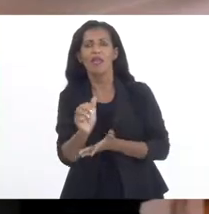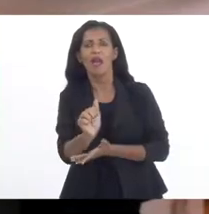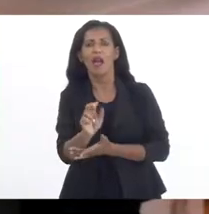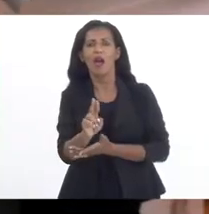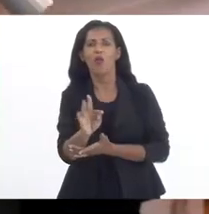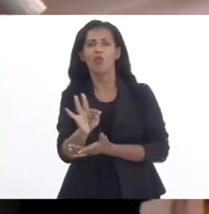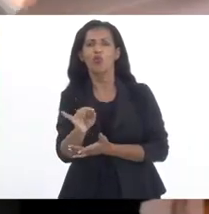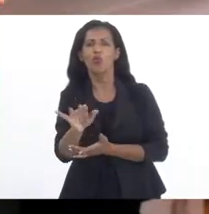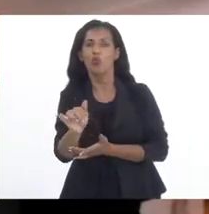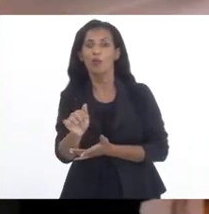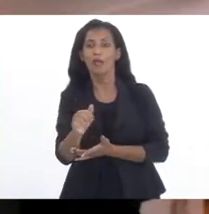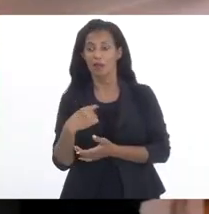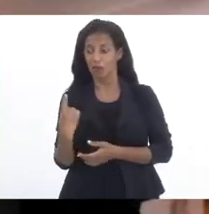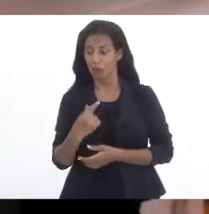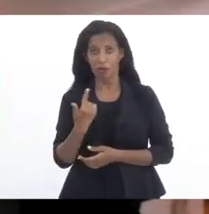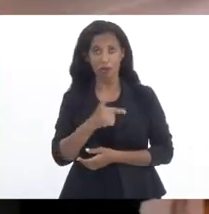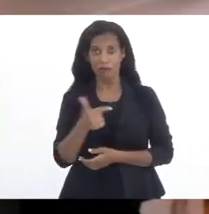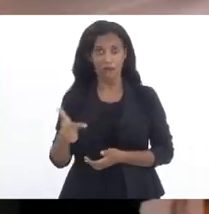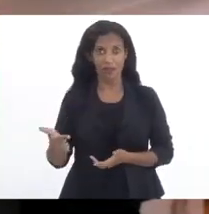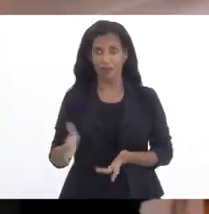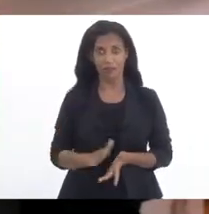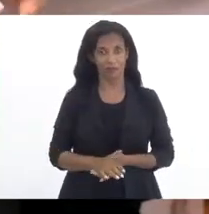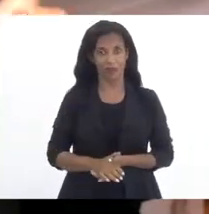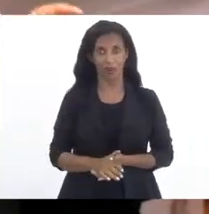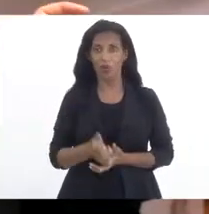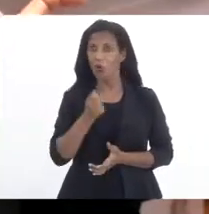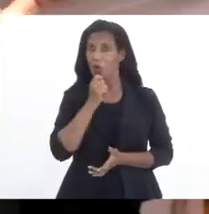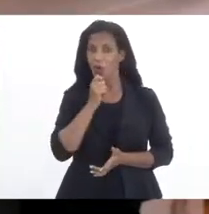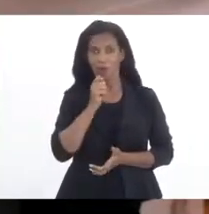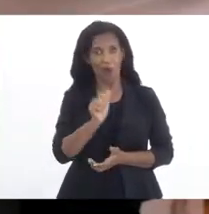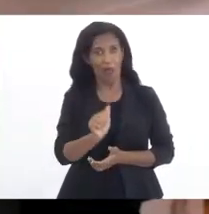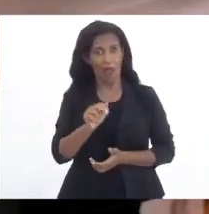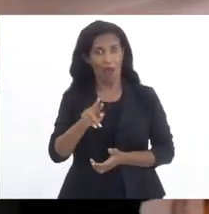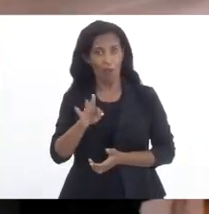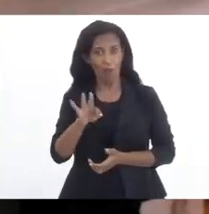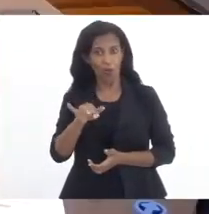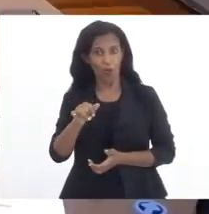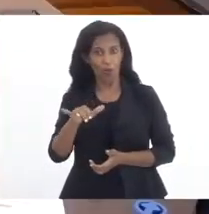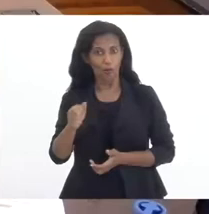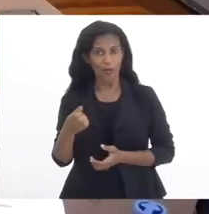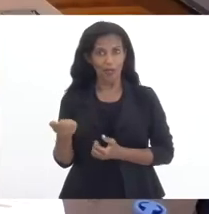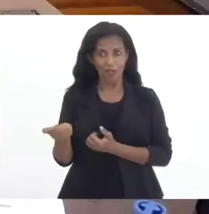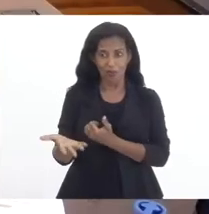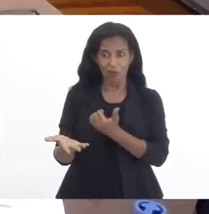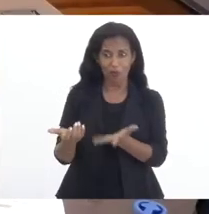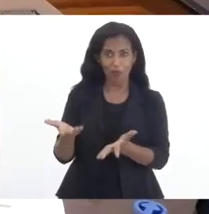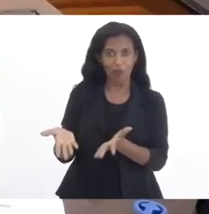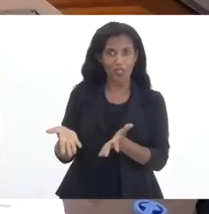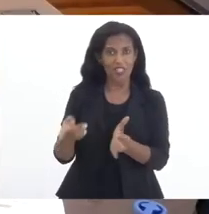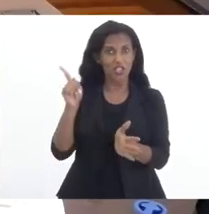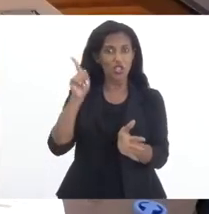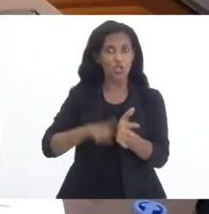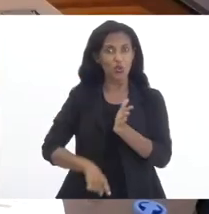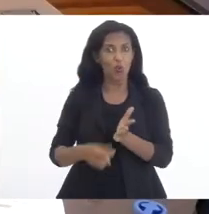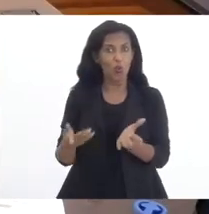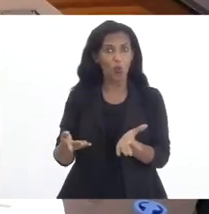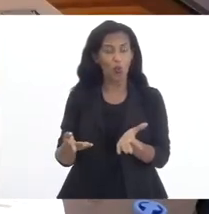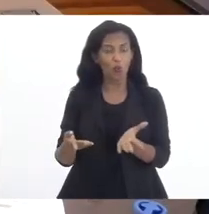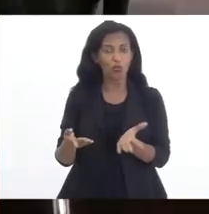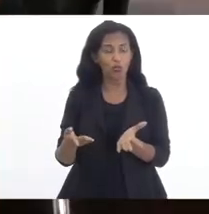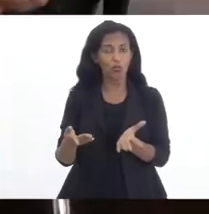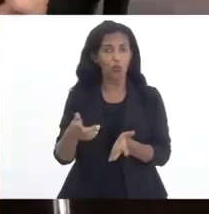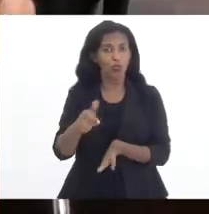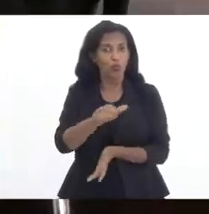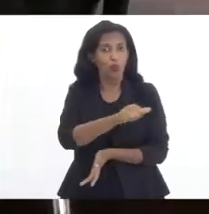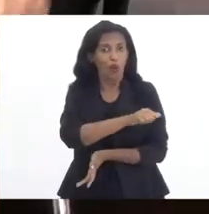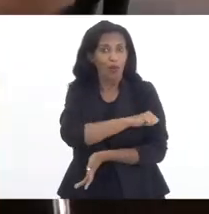Nós não temos autonomia. Nós não temos autonomia de fornecer bolsa para os alunos